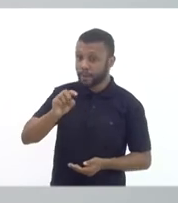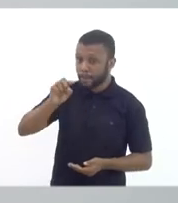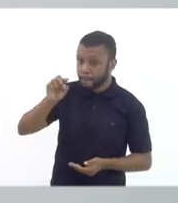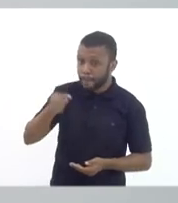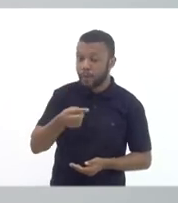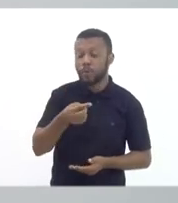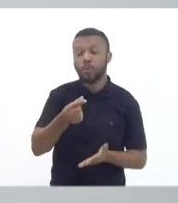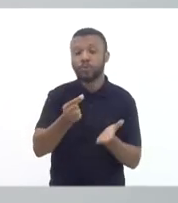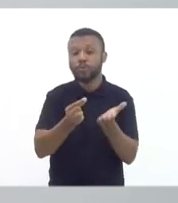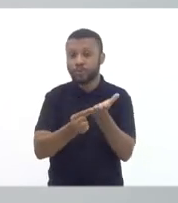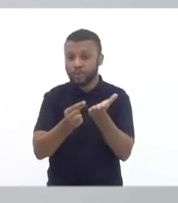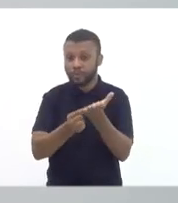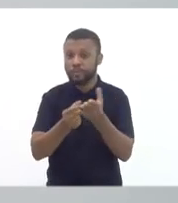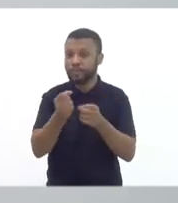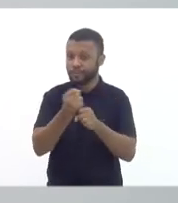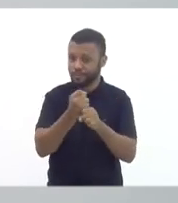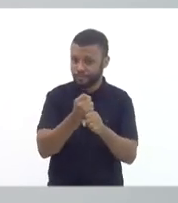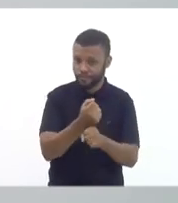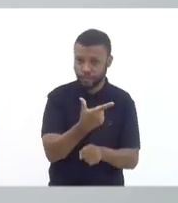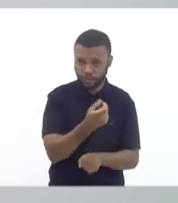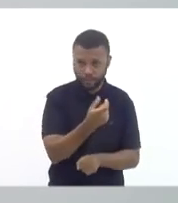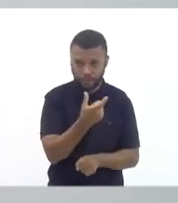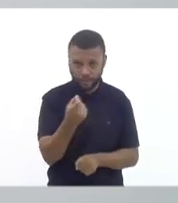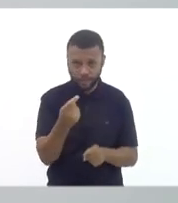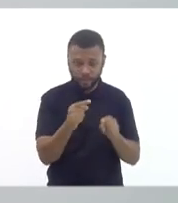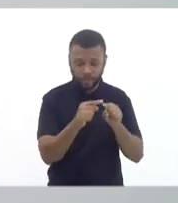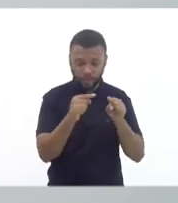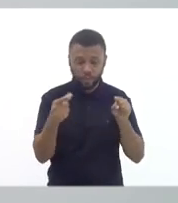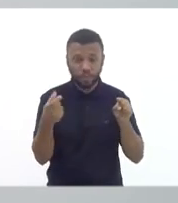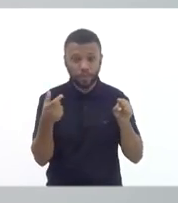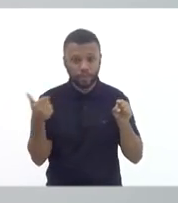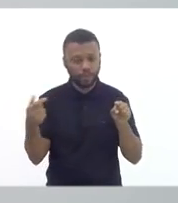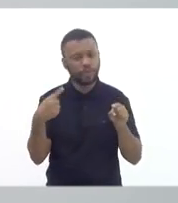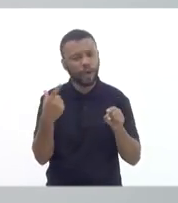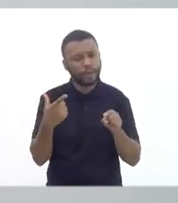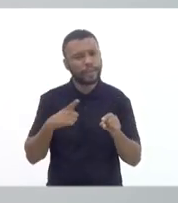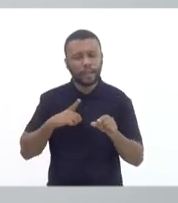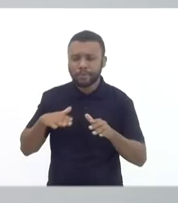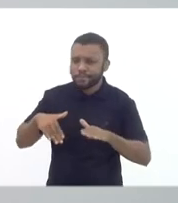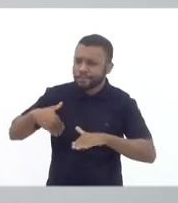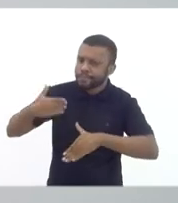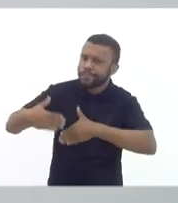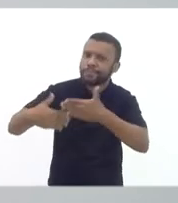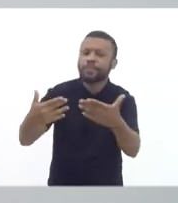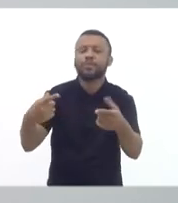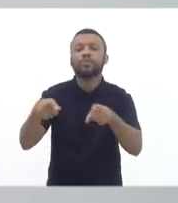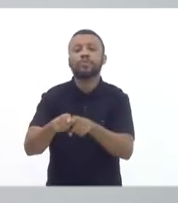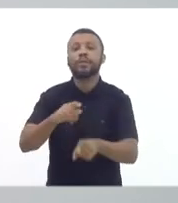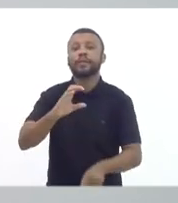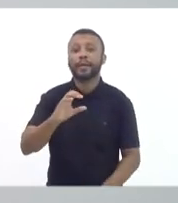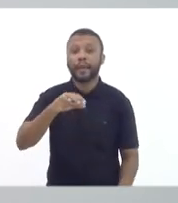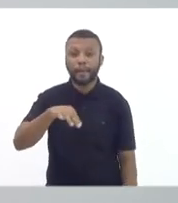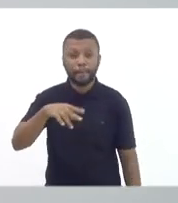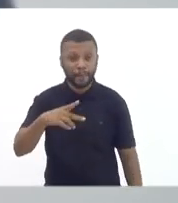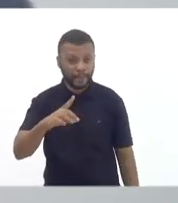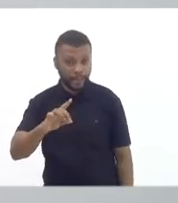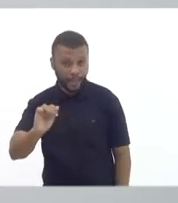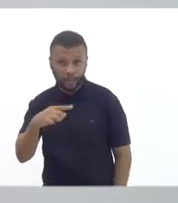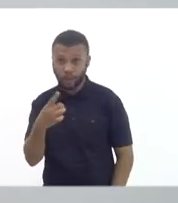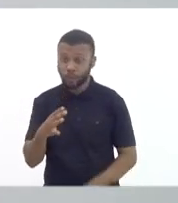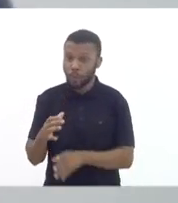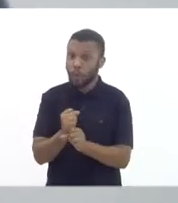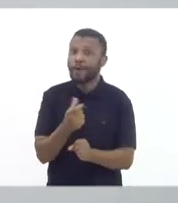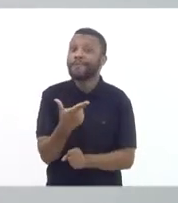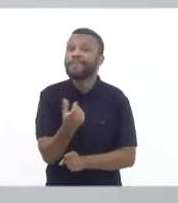para 2021. Claro que a gente tem avançado na prefeitura, tanto na SMPDA a gente fez quase 20. Mas ainda